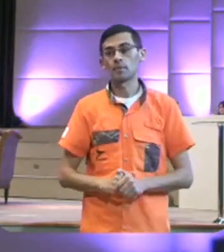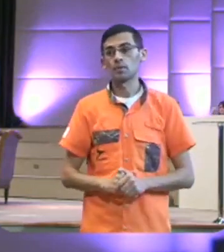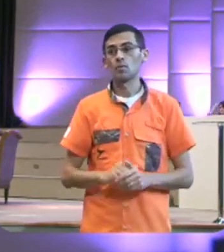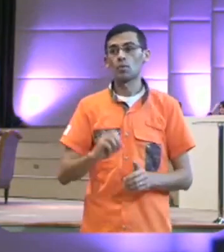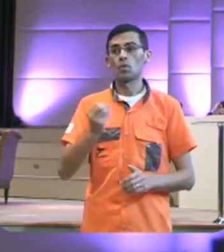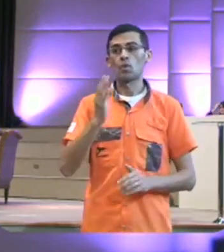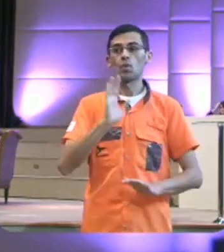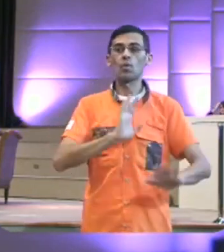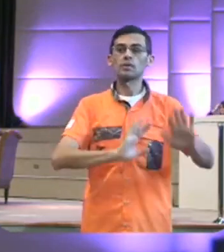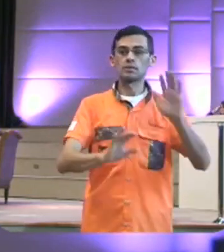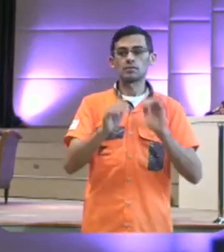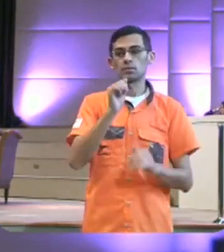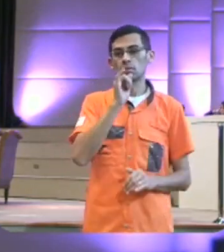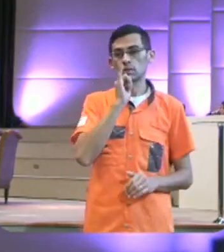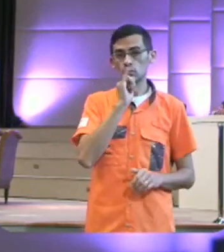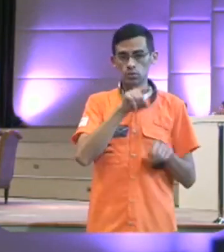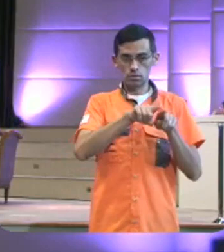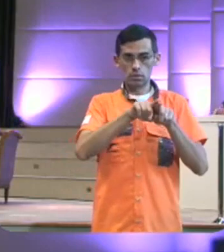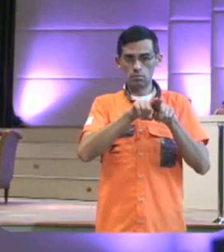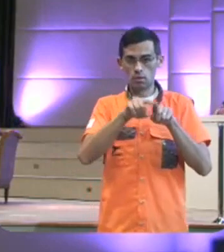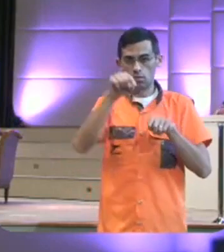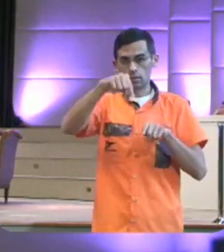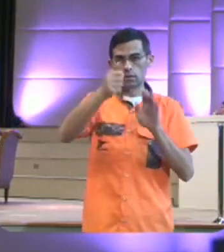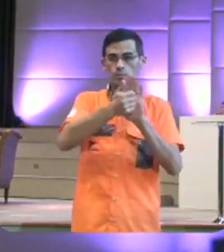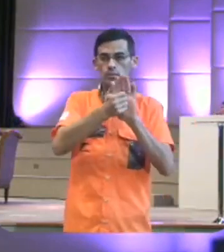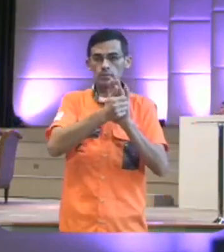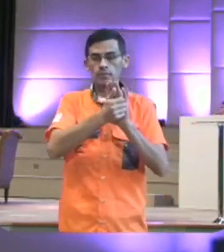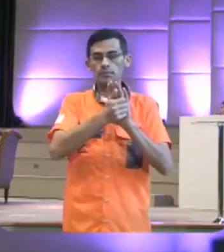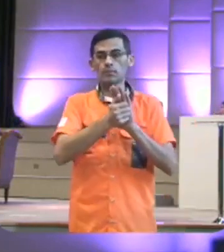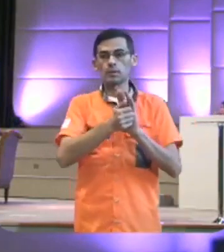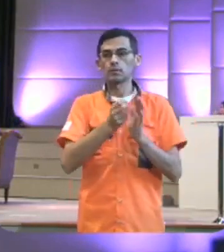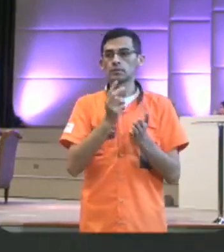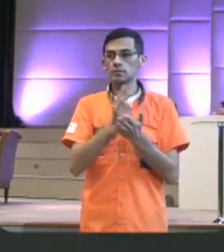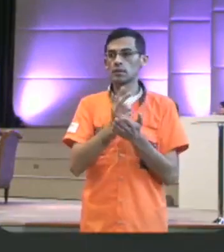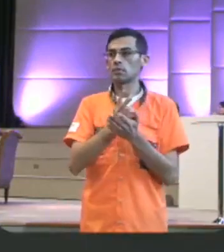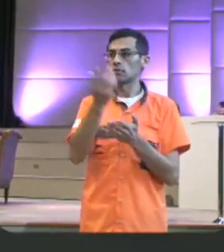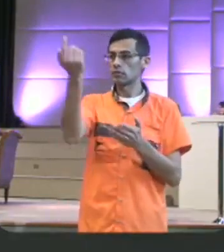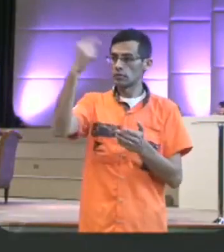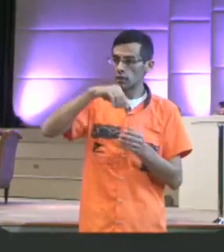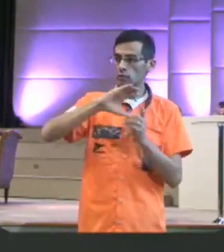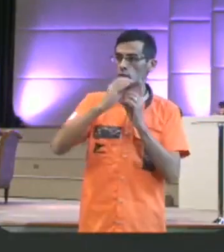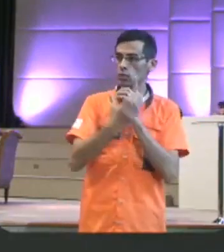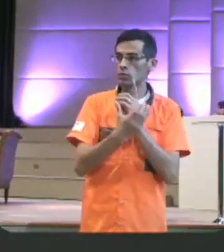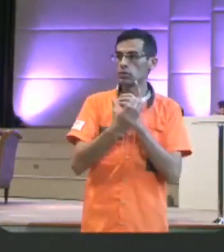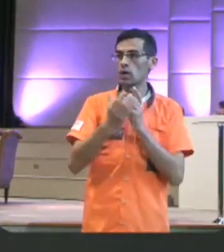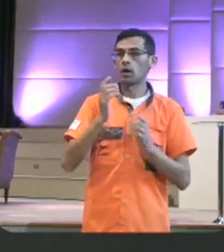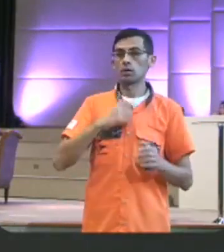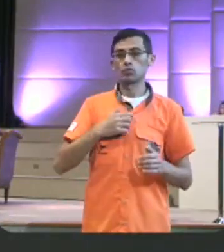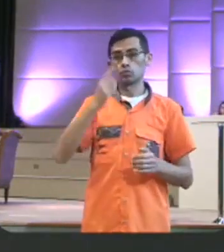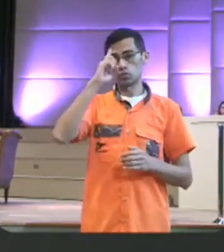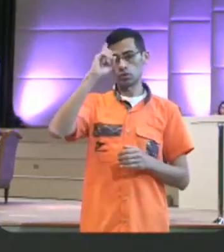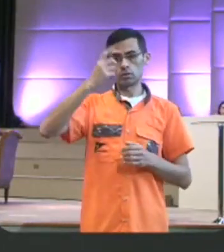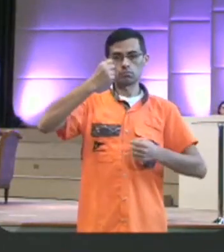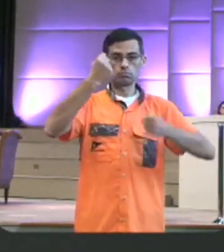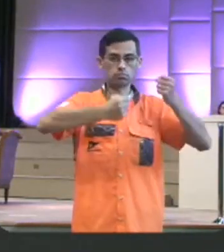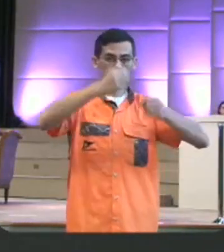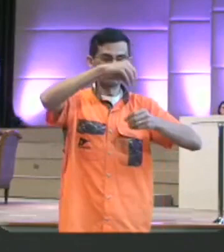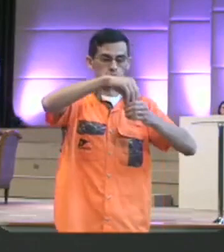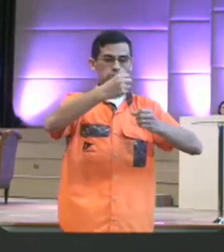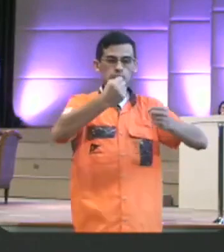Ou como um irmão aqui, hoje ele não está aqui, mas geralmente ele está nesse culto, que estava dirigindo o seu